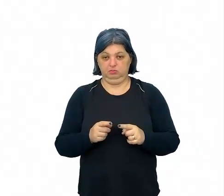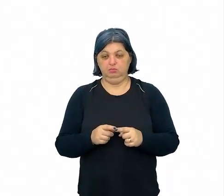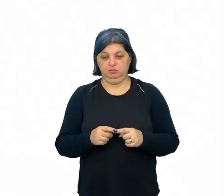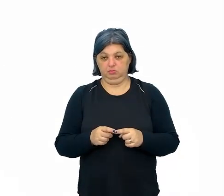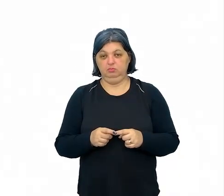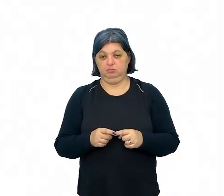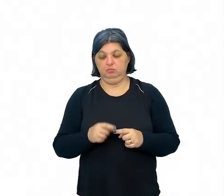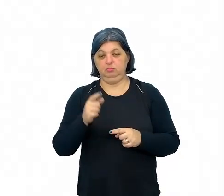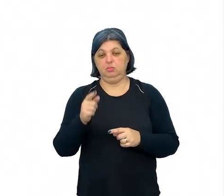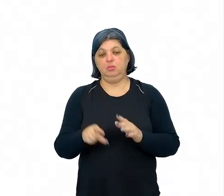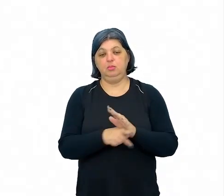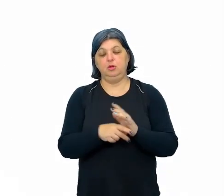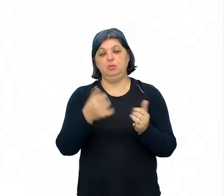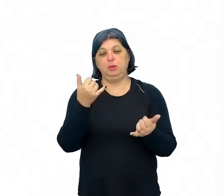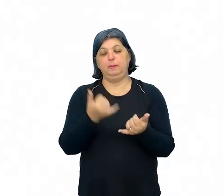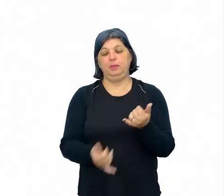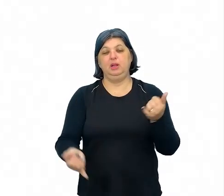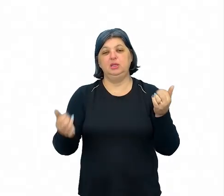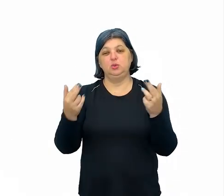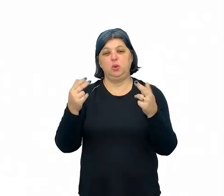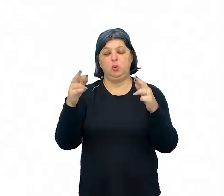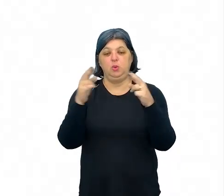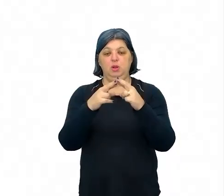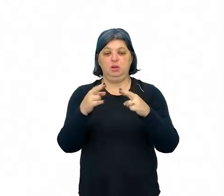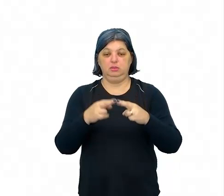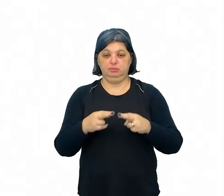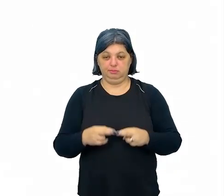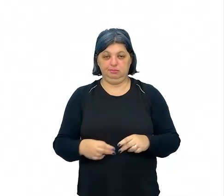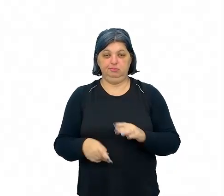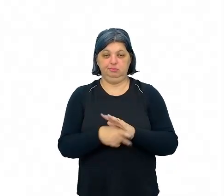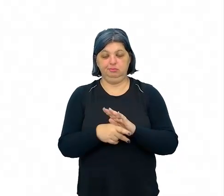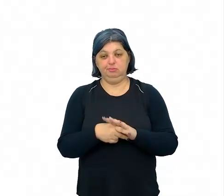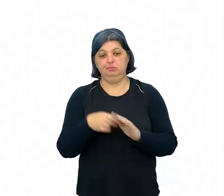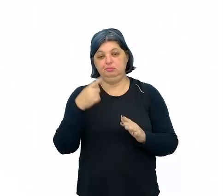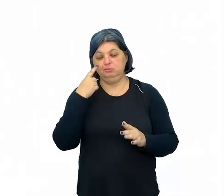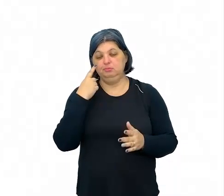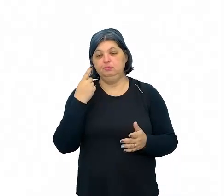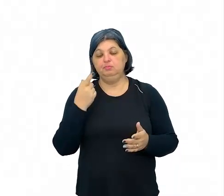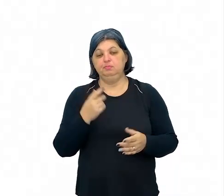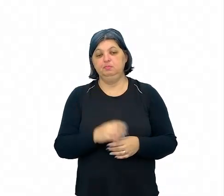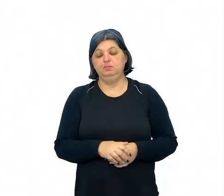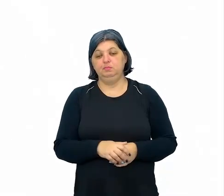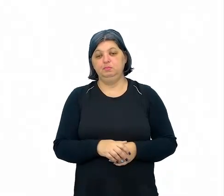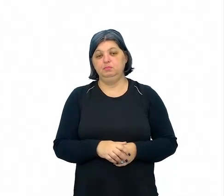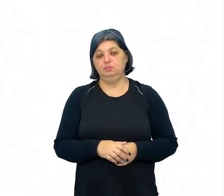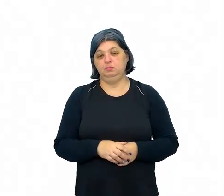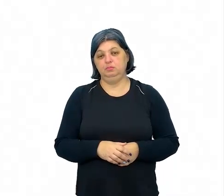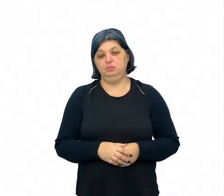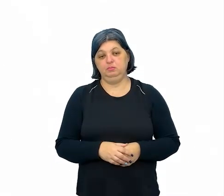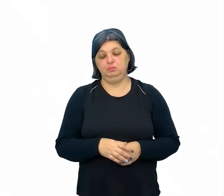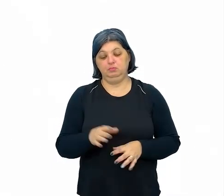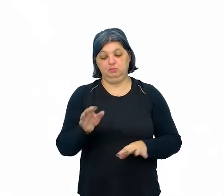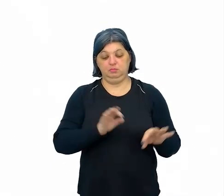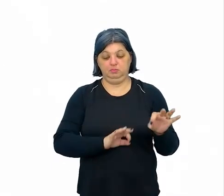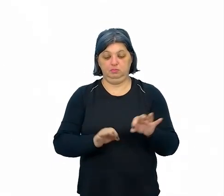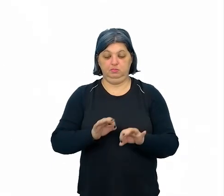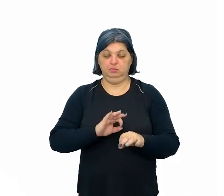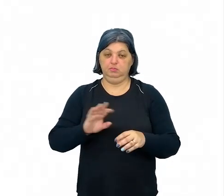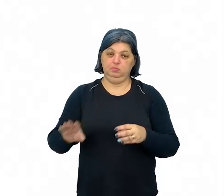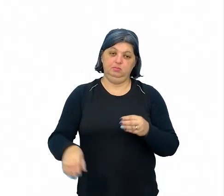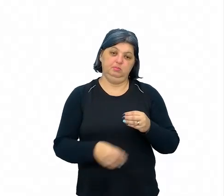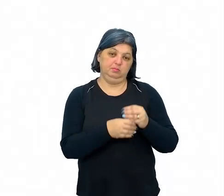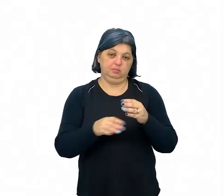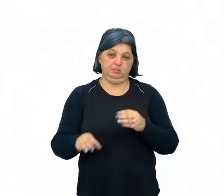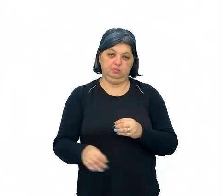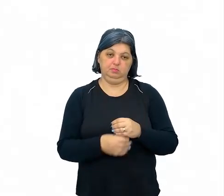uma rede, né? Eu posso encaminhar, então, eu planejo, então, vai ser através de